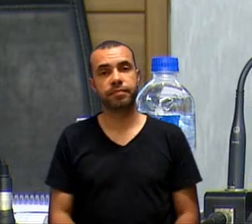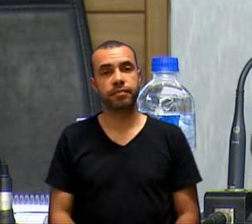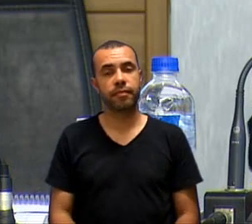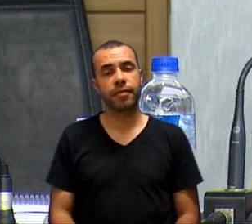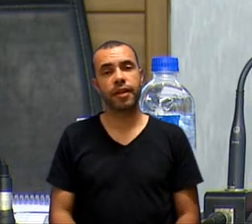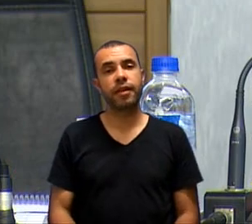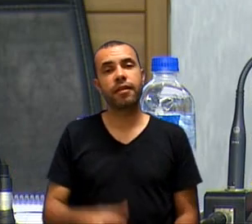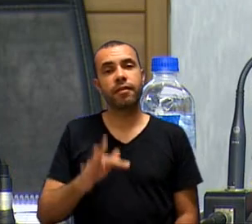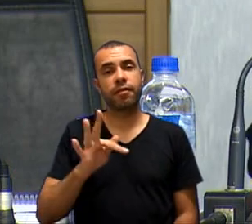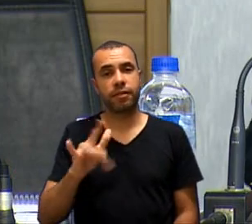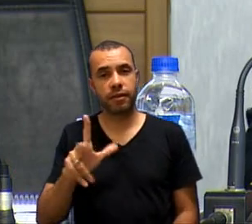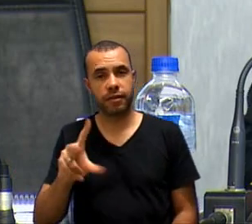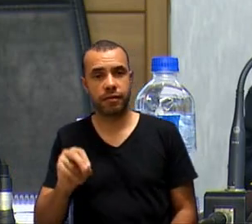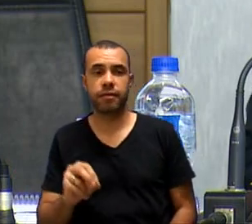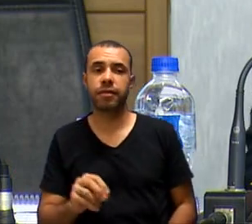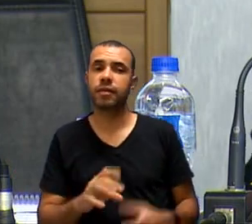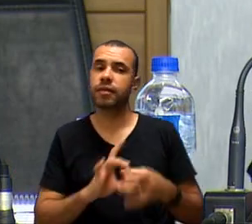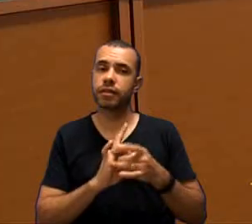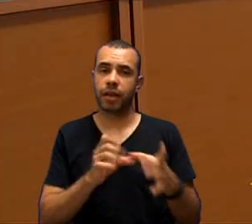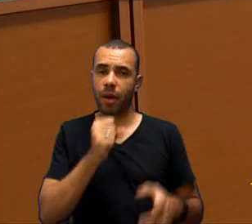Flávio, obrigado pela presença. Está aberto o microfone.